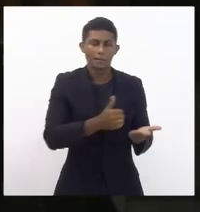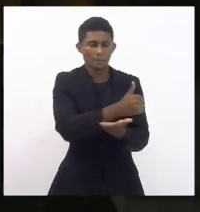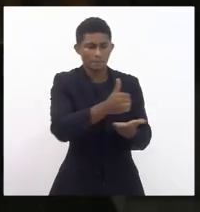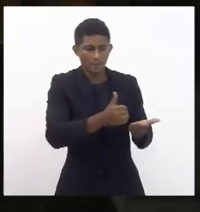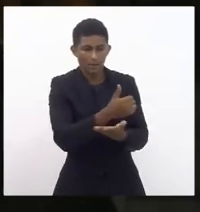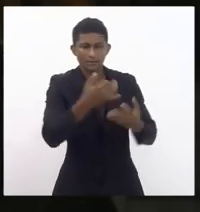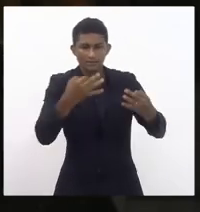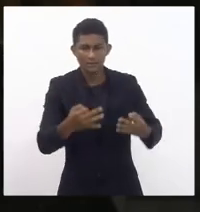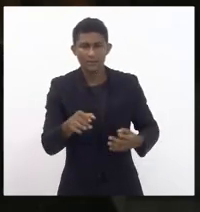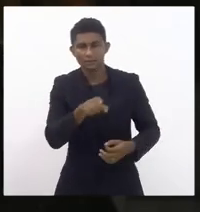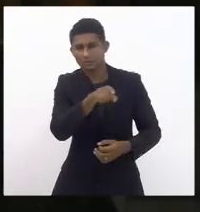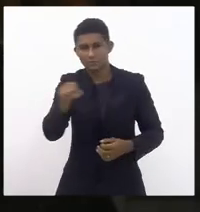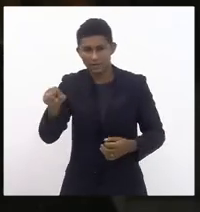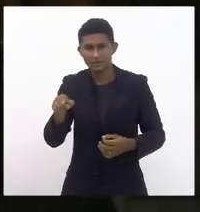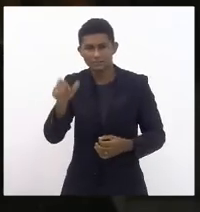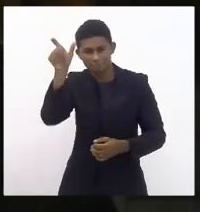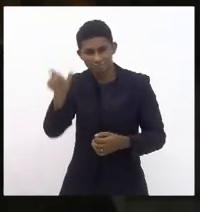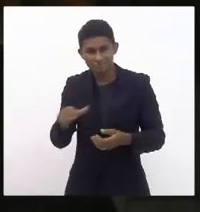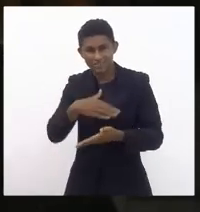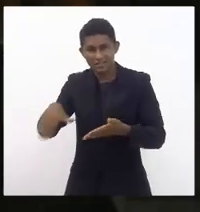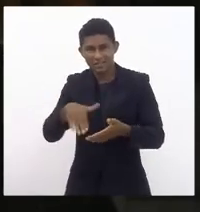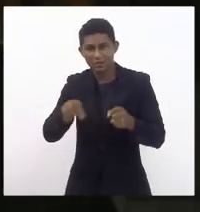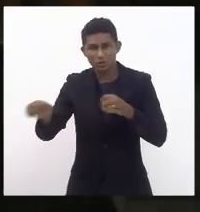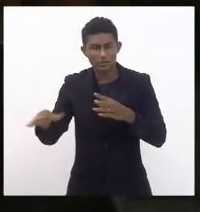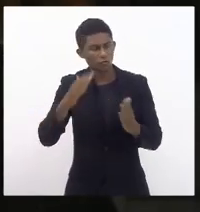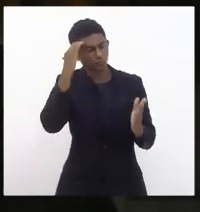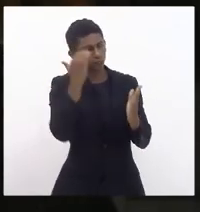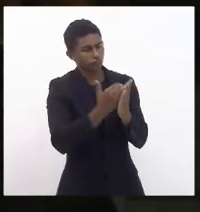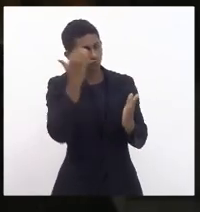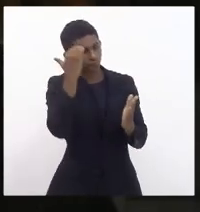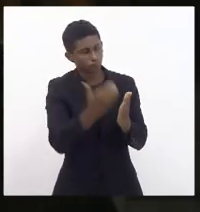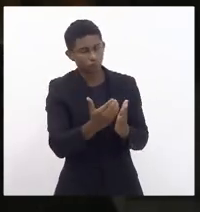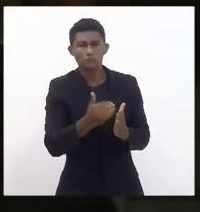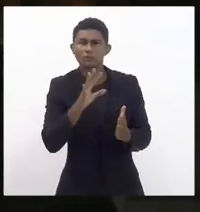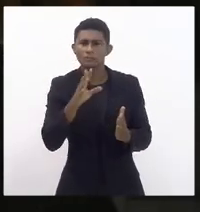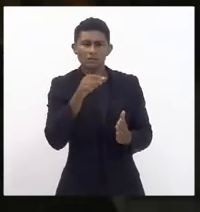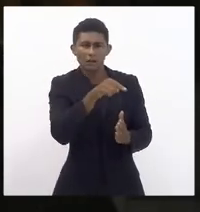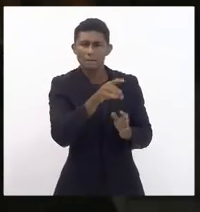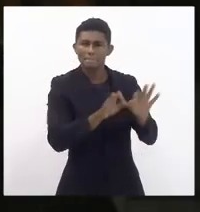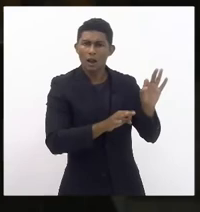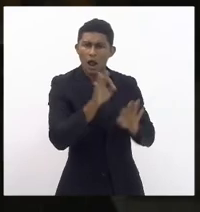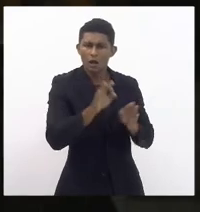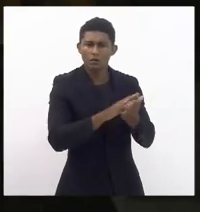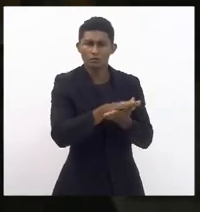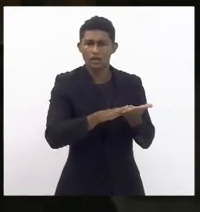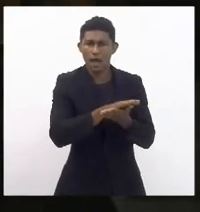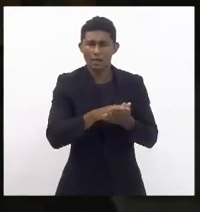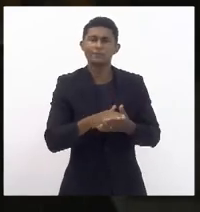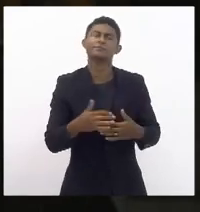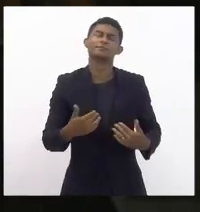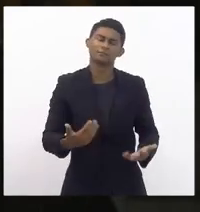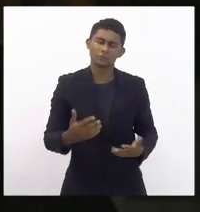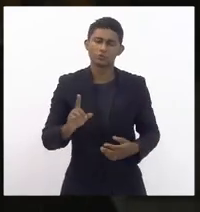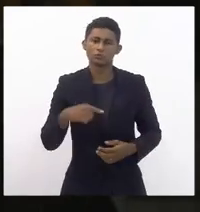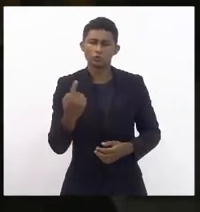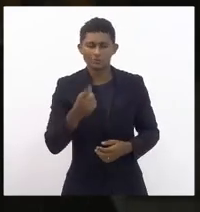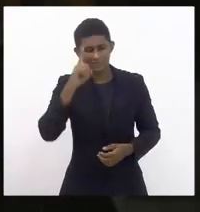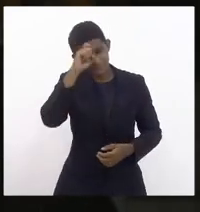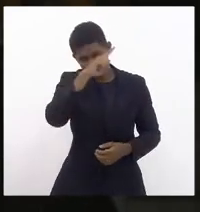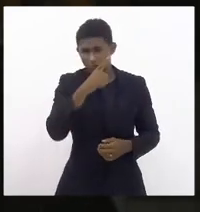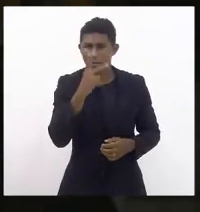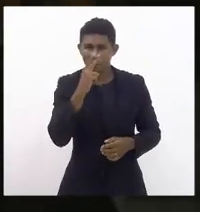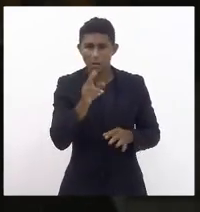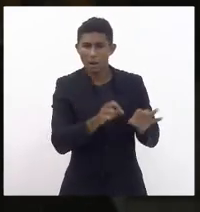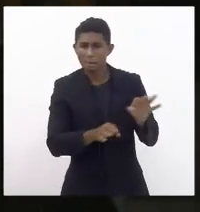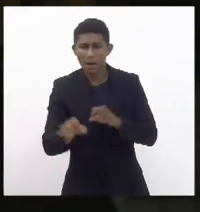para São desse secretário e aqui tem um secretário por ano não ter plano estadual de educação nos coloca numa situação realmente muita falta